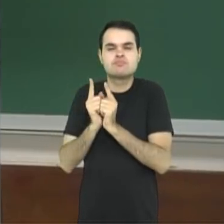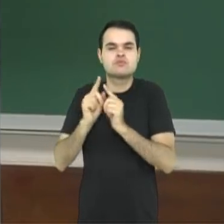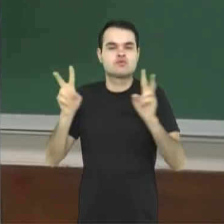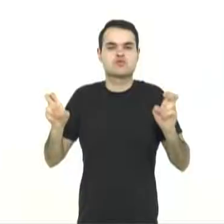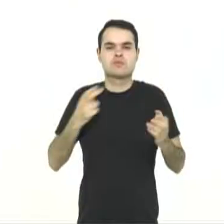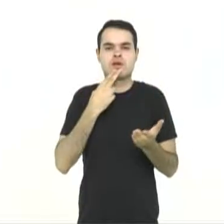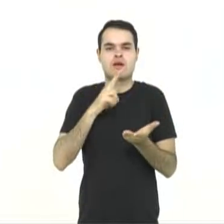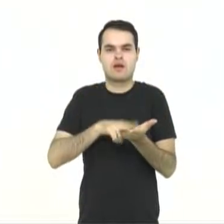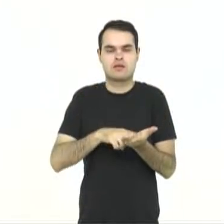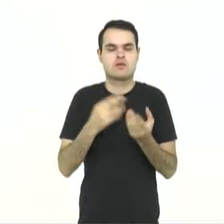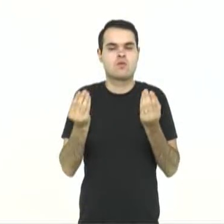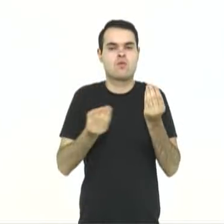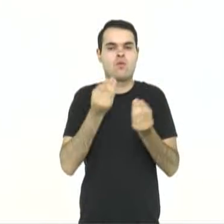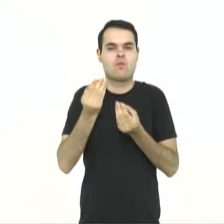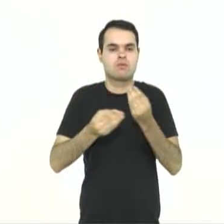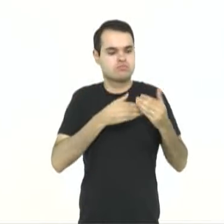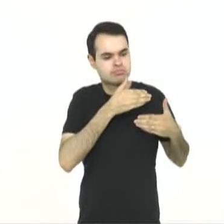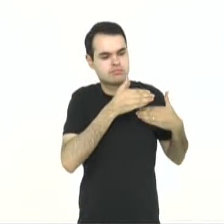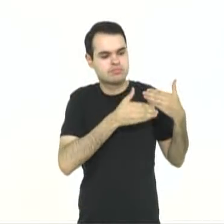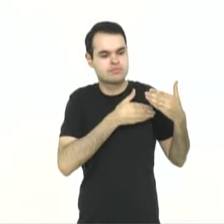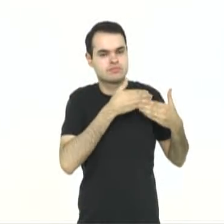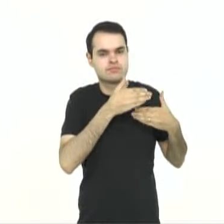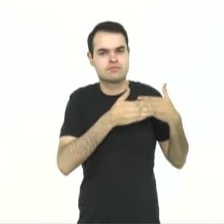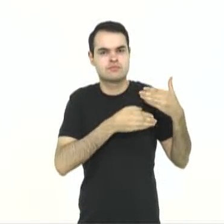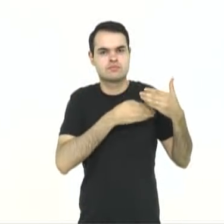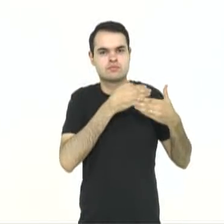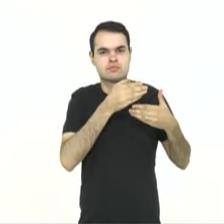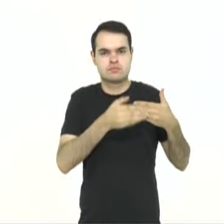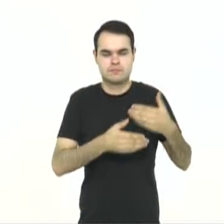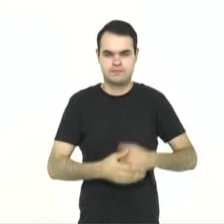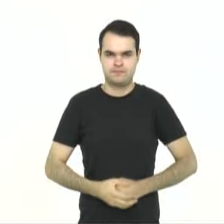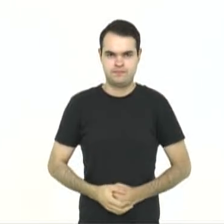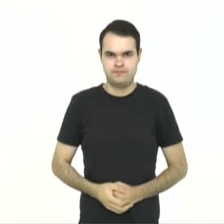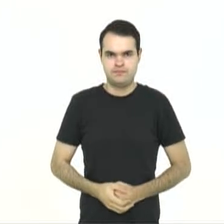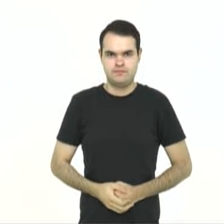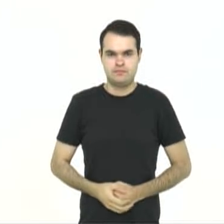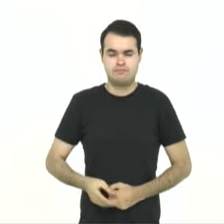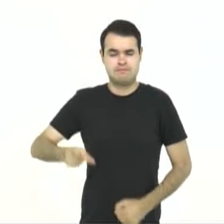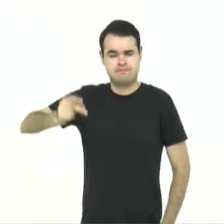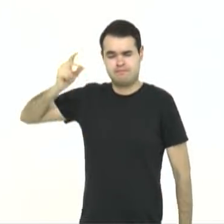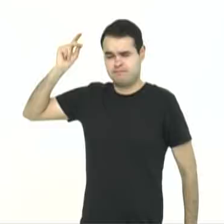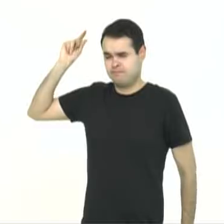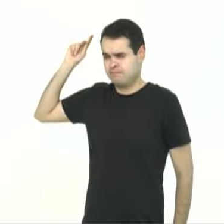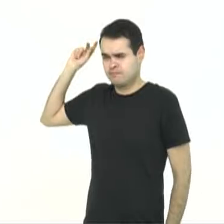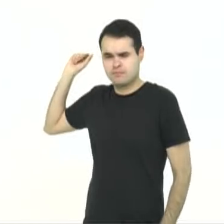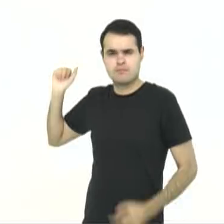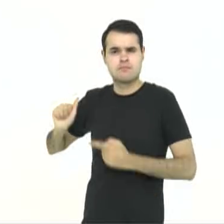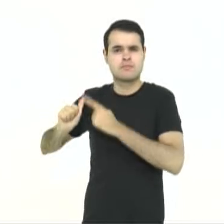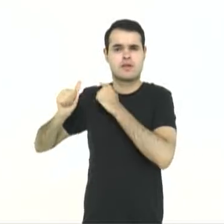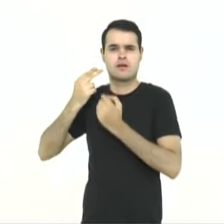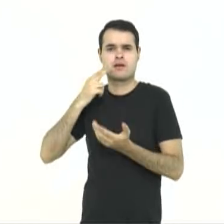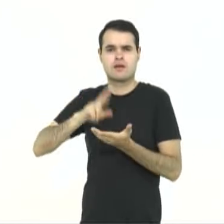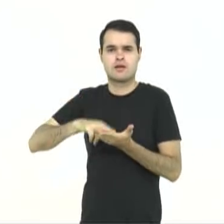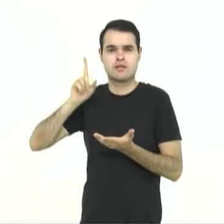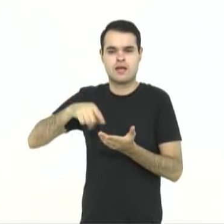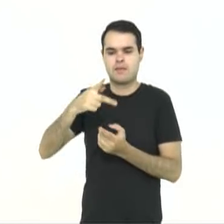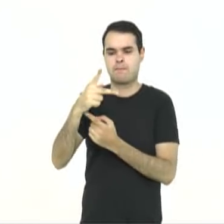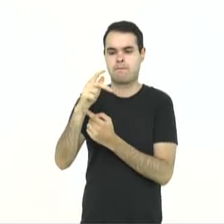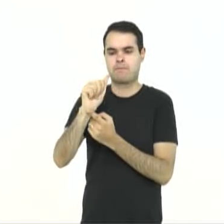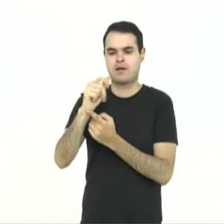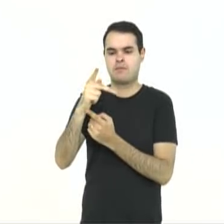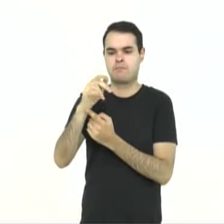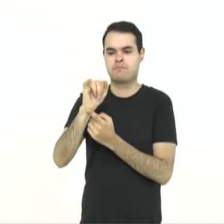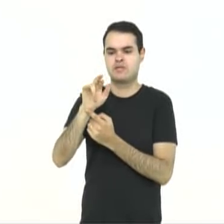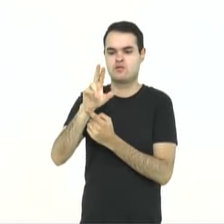cartas, né? Como que foram evoluindo aí ao longo da história. Então, as primeiras cartas foram escritas em papiro,